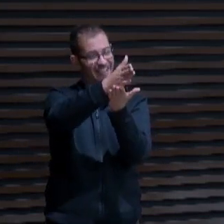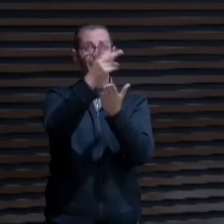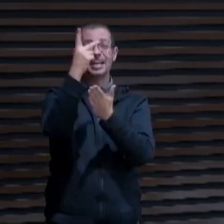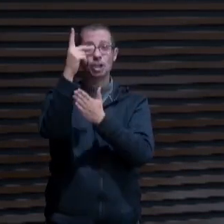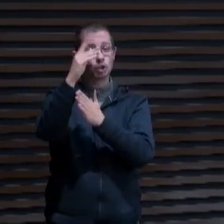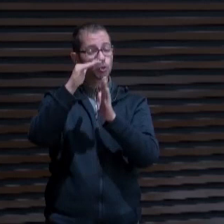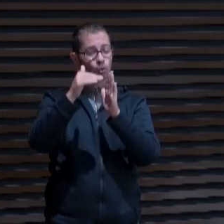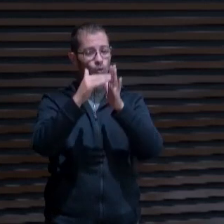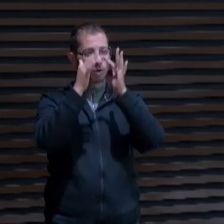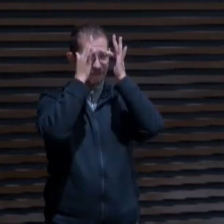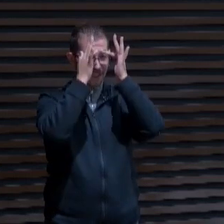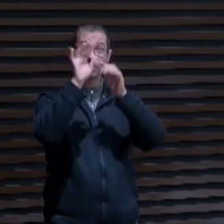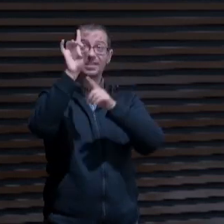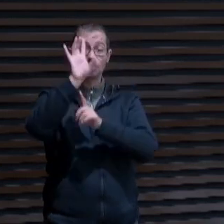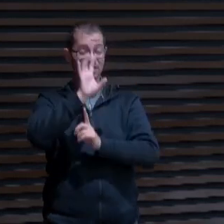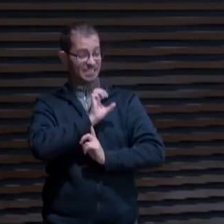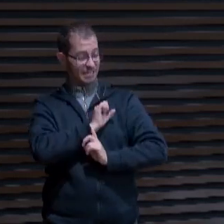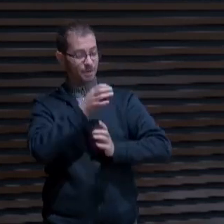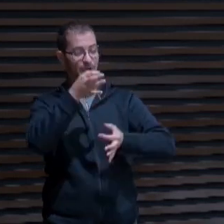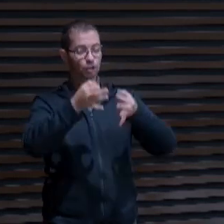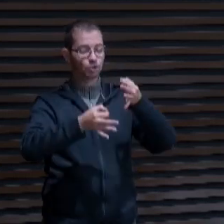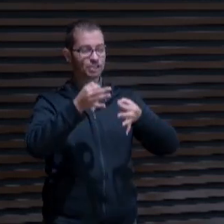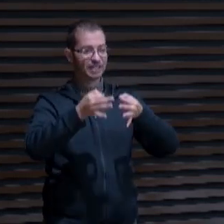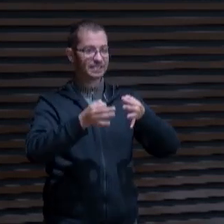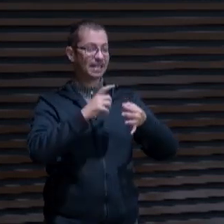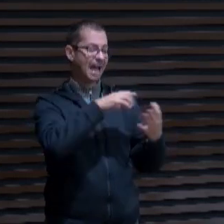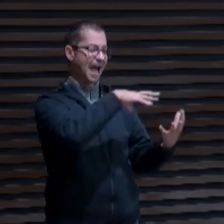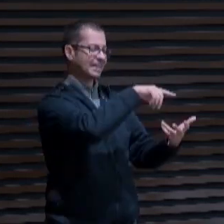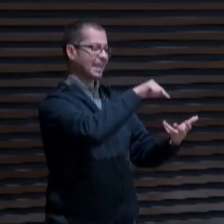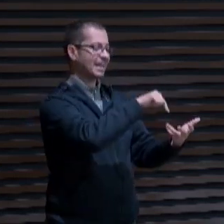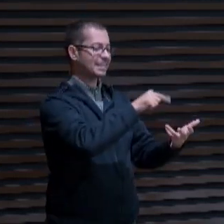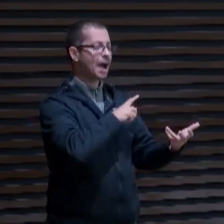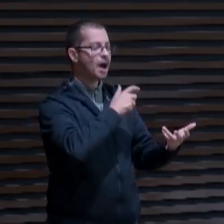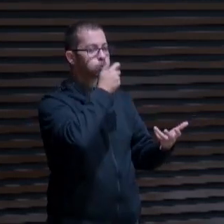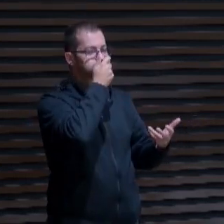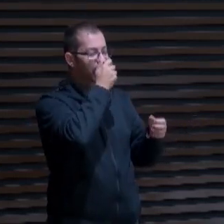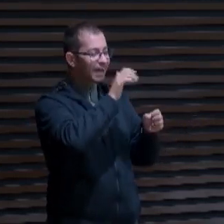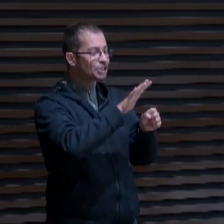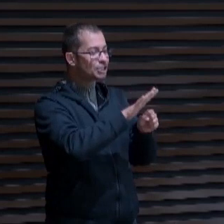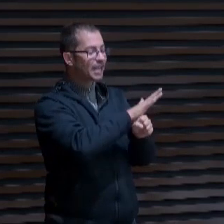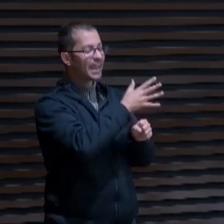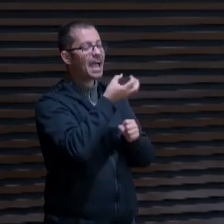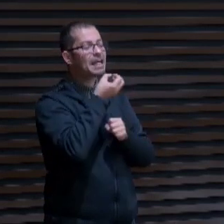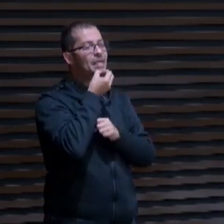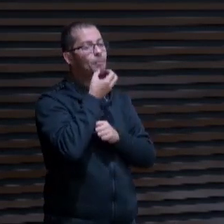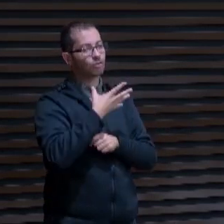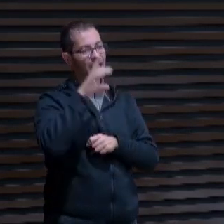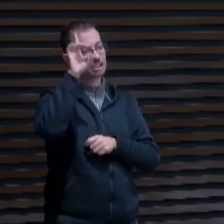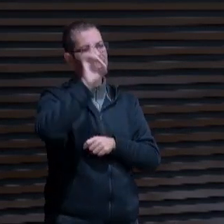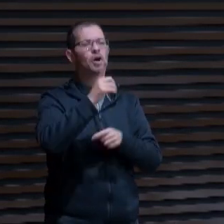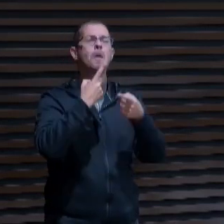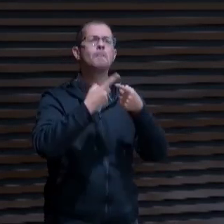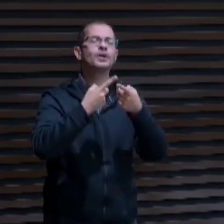Ele ama a justiça, o direito, a terra está cheia da bondade do Senhor. E por que nós devemos adorar esse Deus?